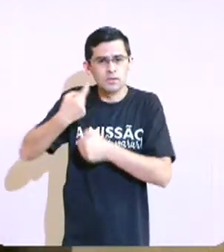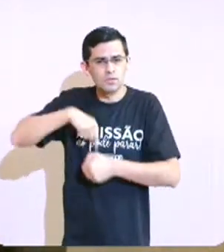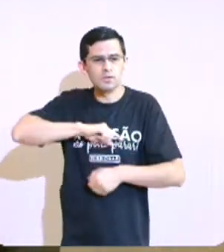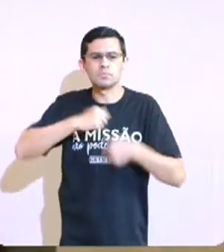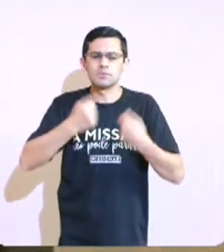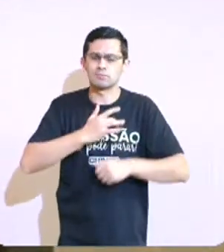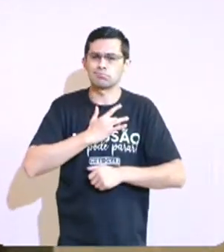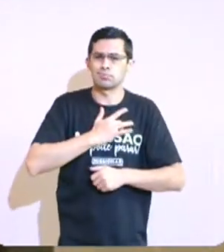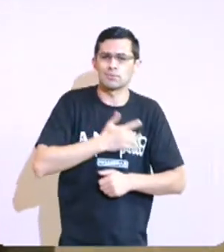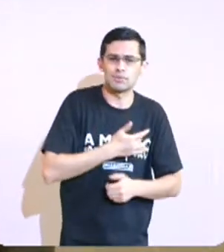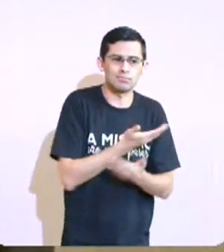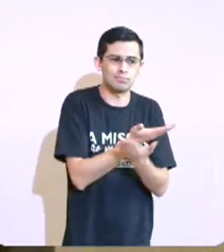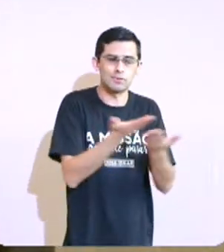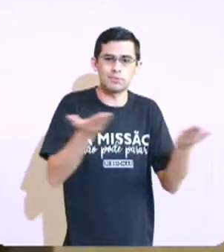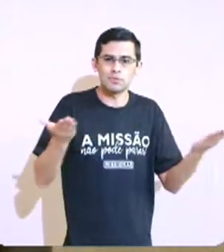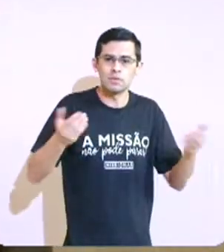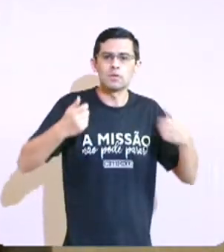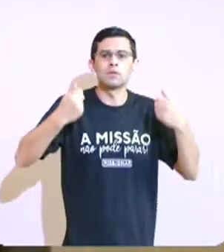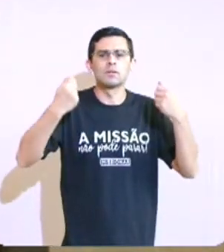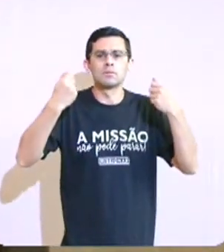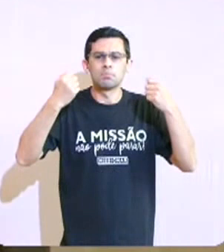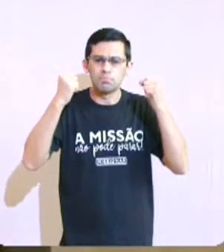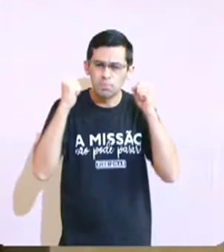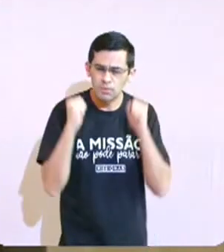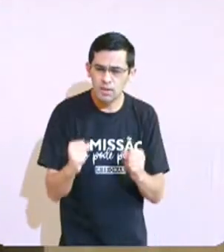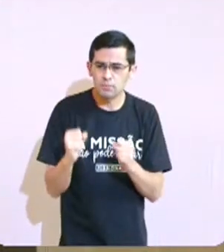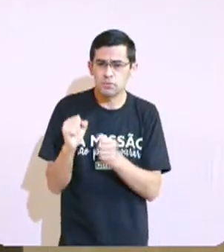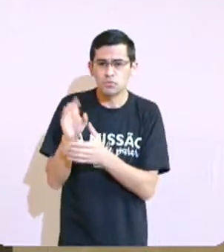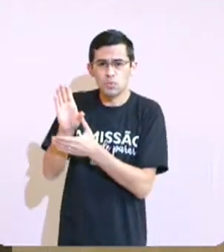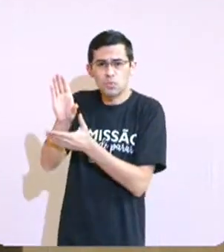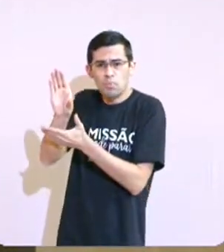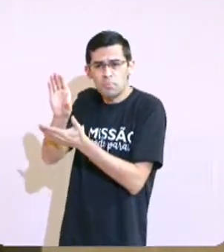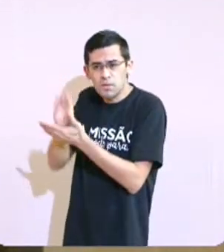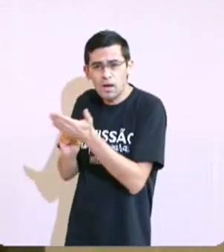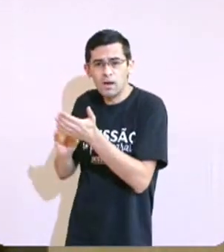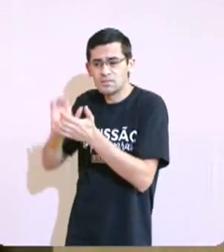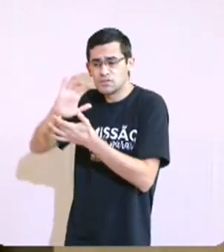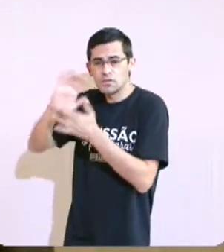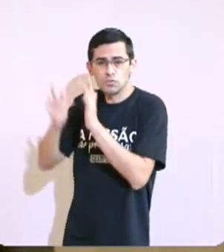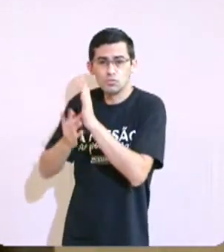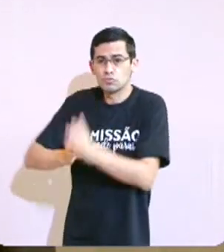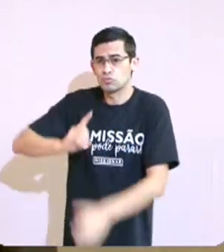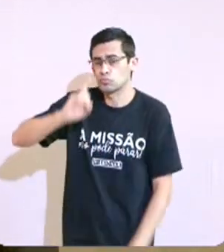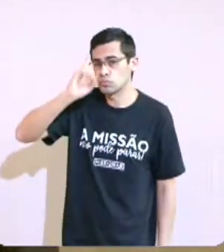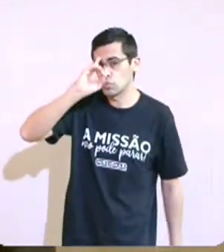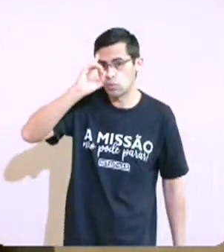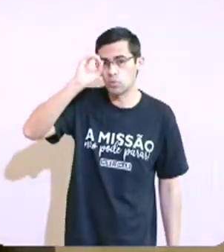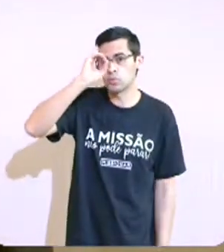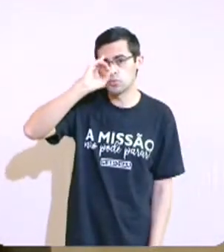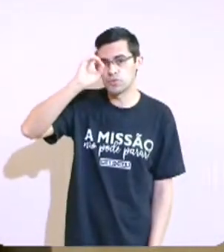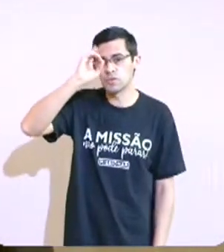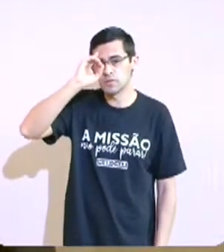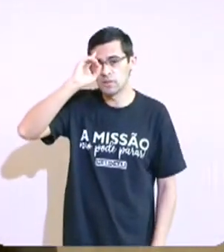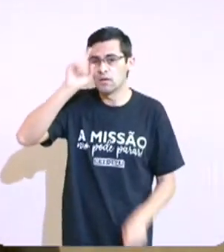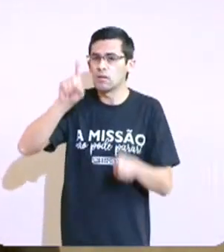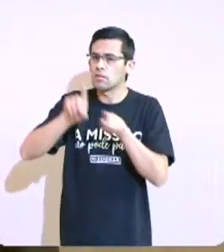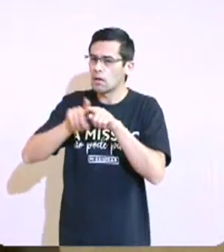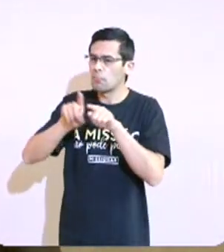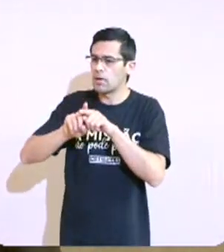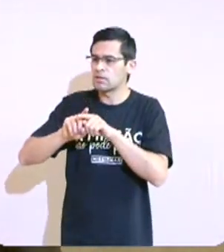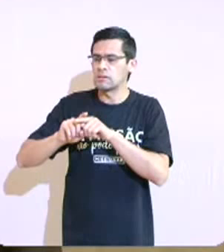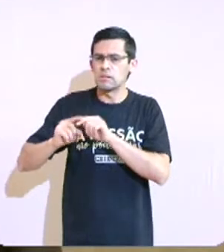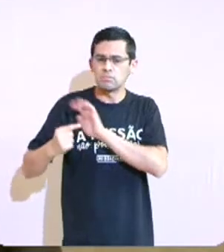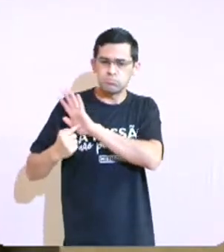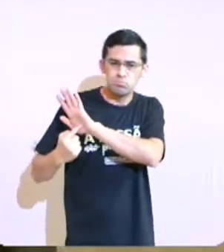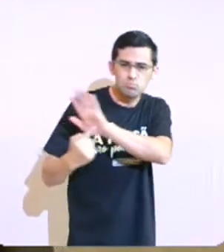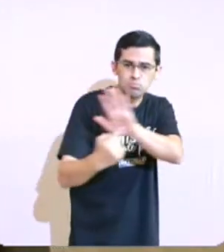ter compaixão delas. Nós podemos copiar no nosso dia a dia tudo que Jesus fez, dizer tudo que Jesus